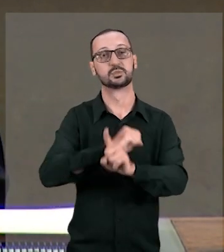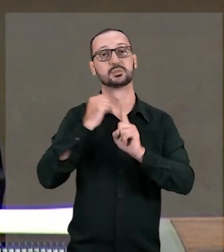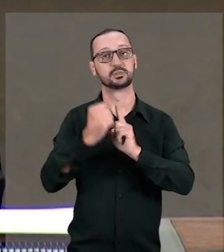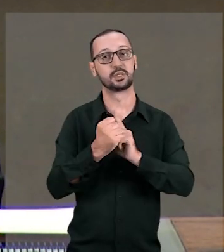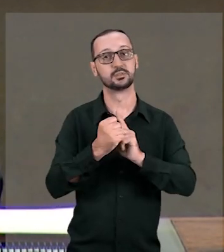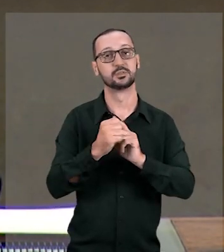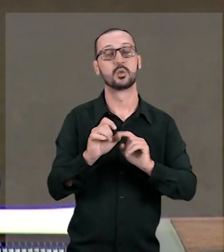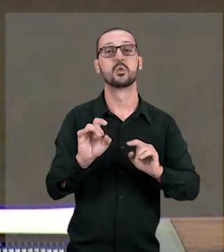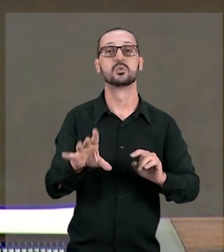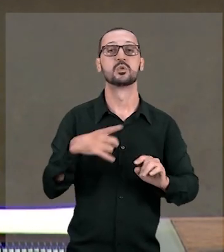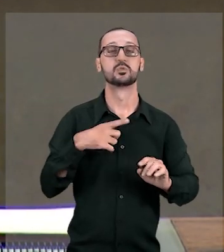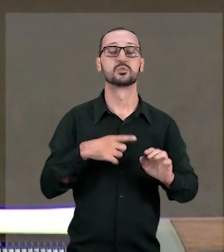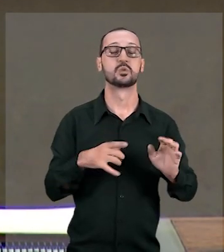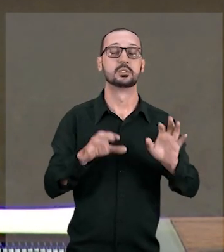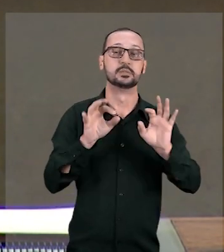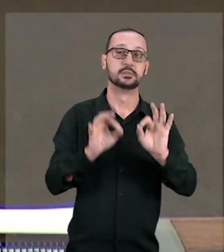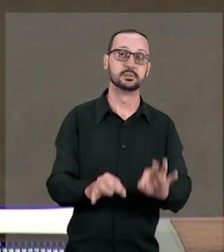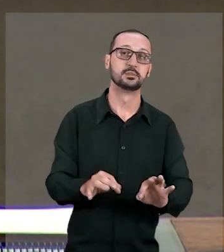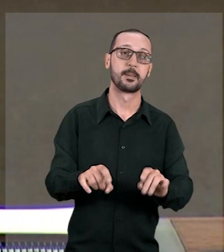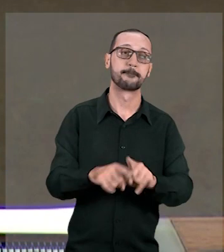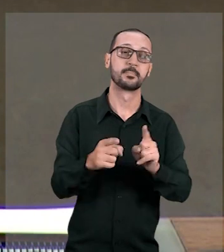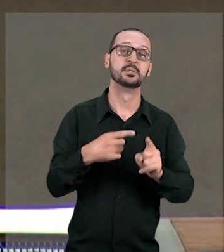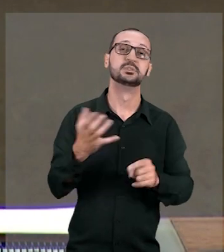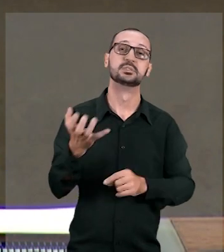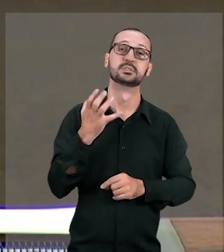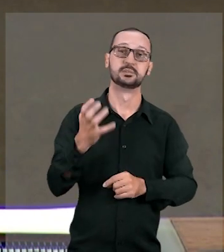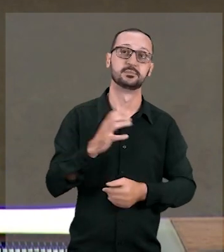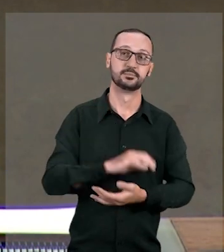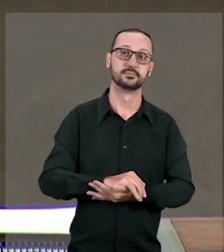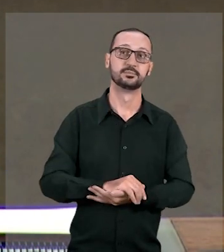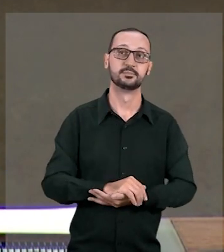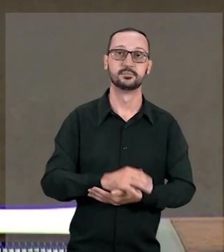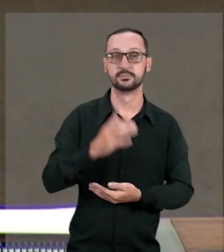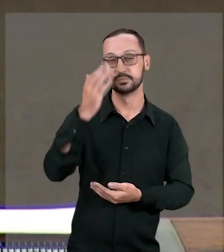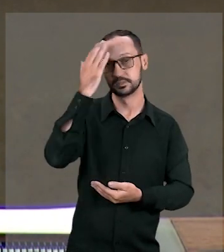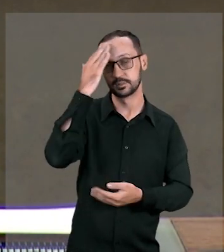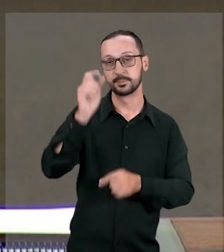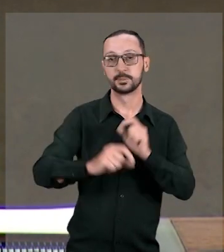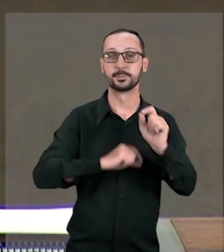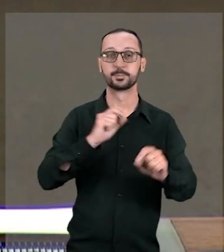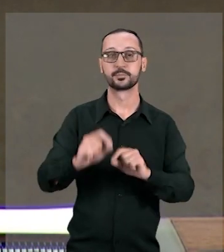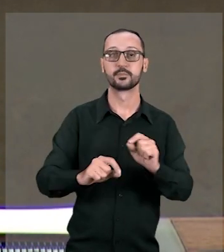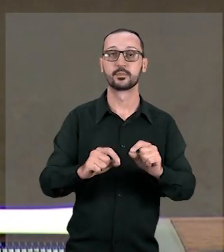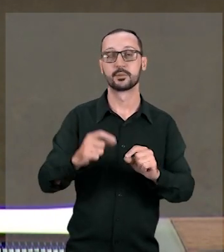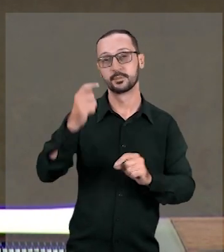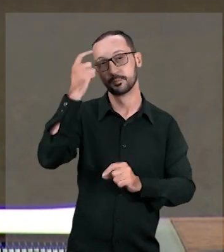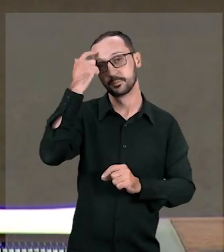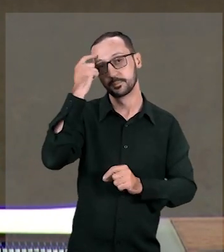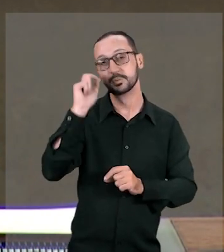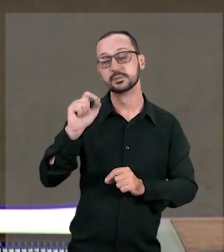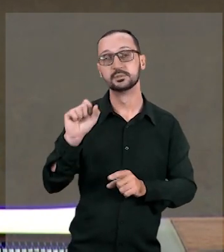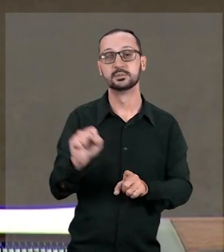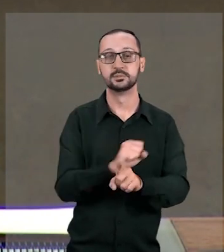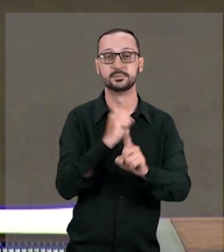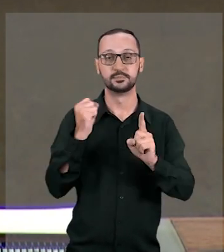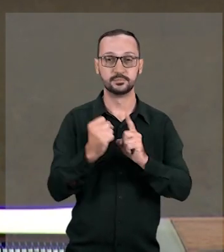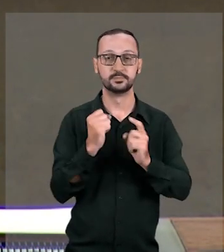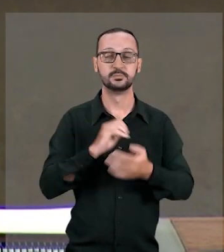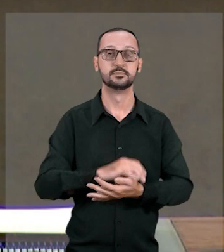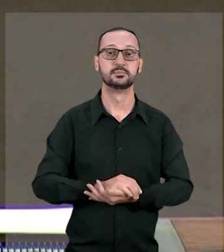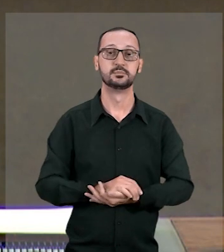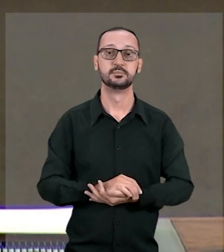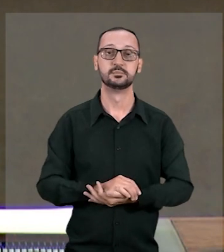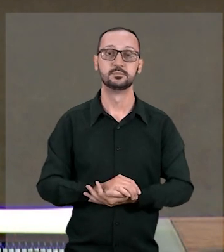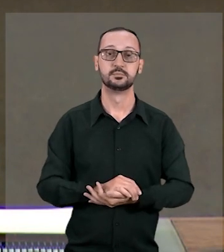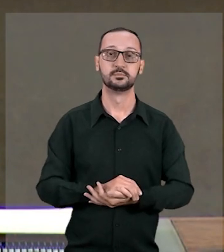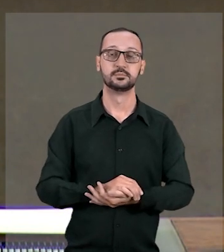é não apenas legítimo, como desejável saber o que pensa a sociedade, qual